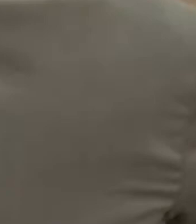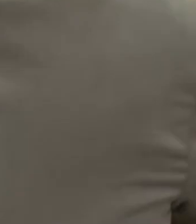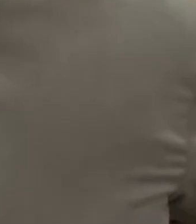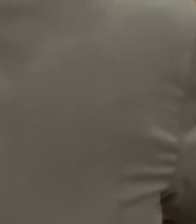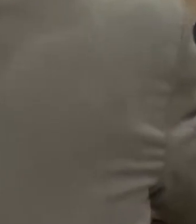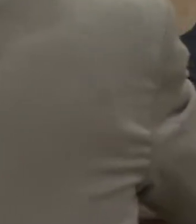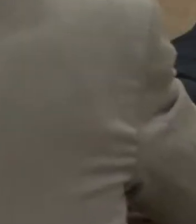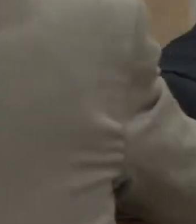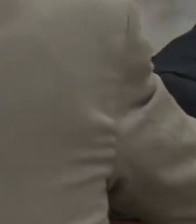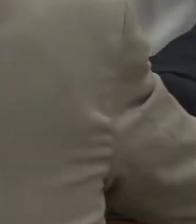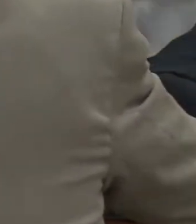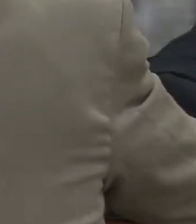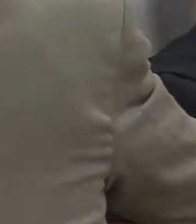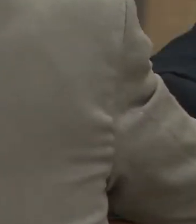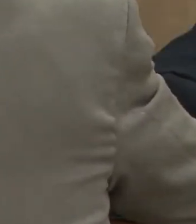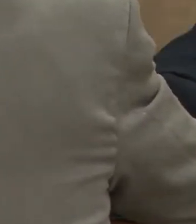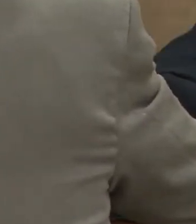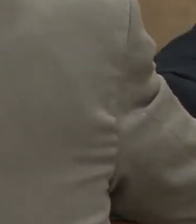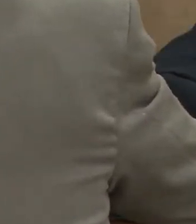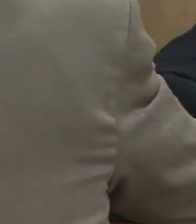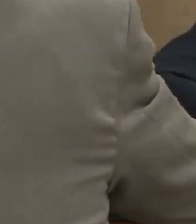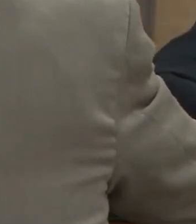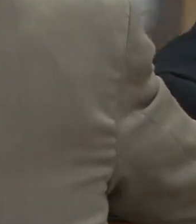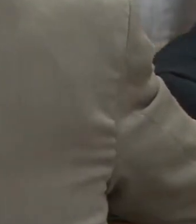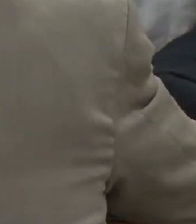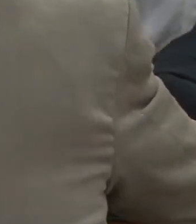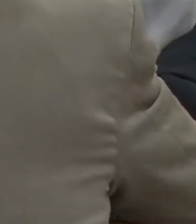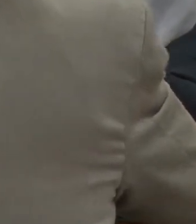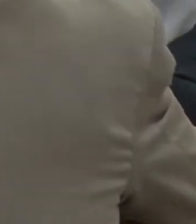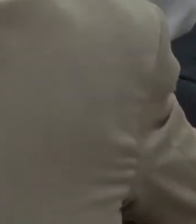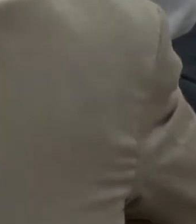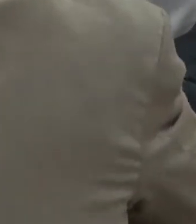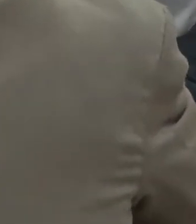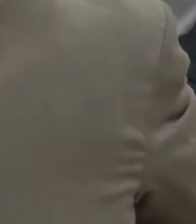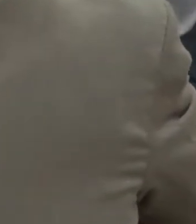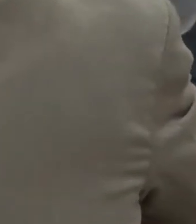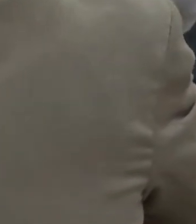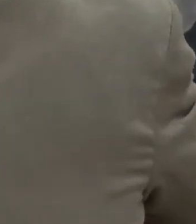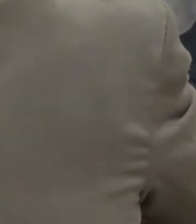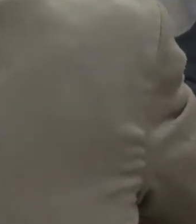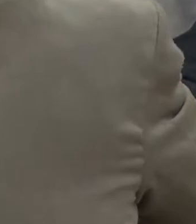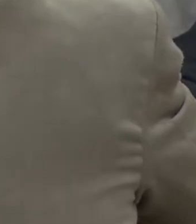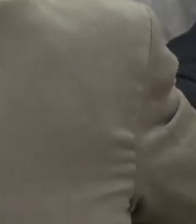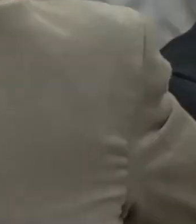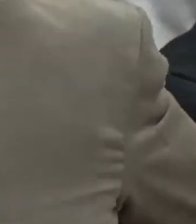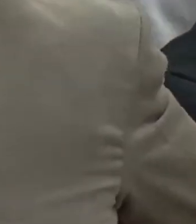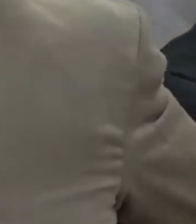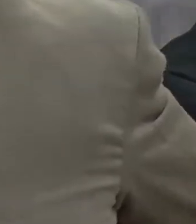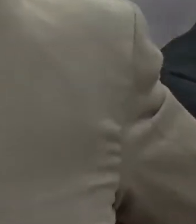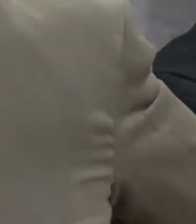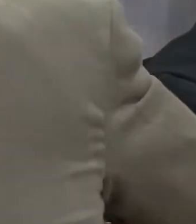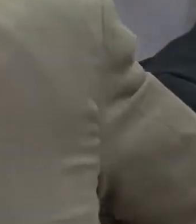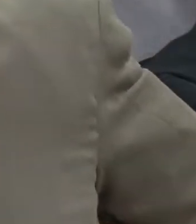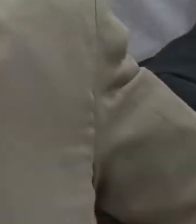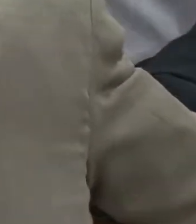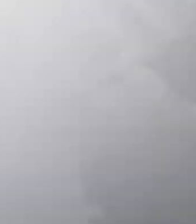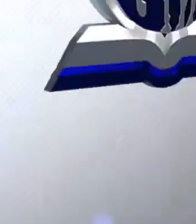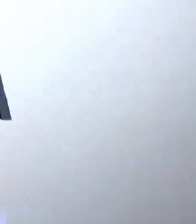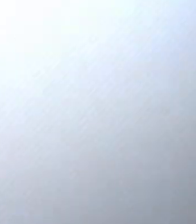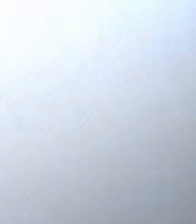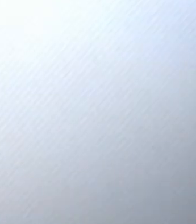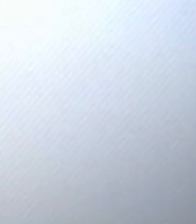ao excelentíssimo senhor prefeito a construção de unidade básica de saúde em Engenho do Porto, primeiro distrito desse município.